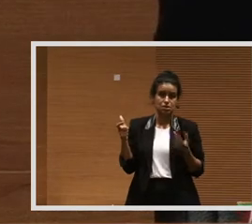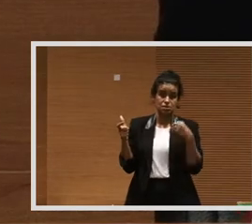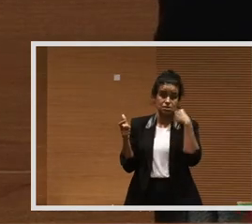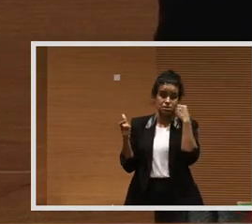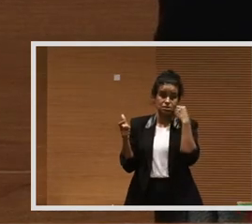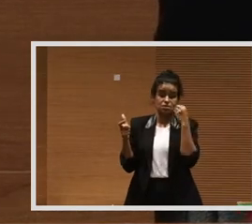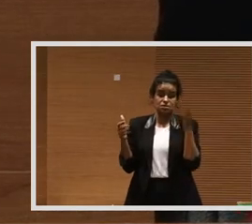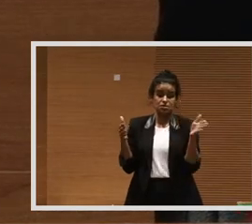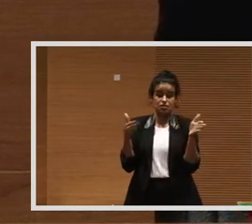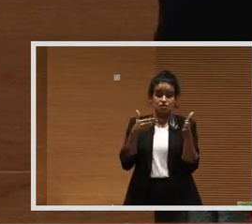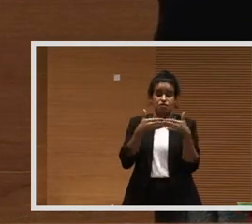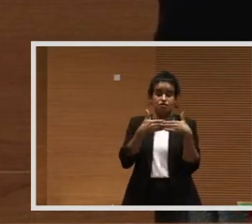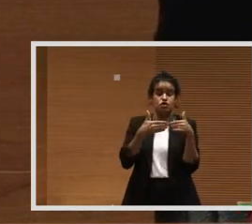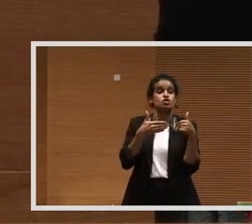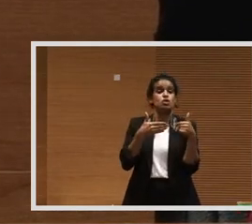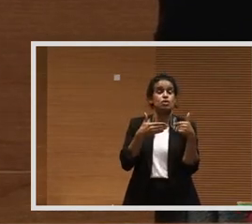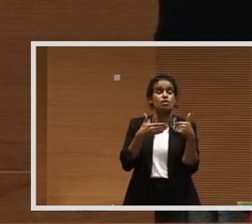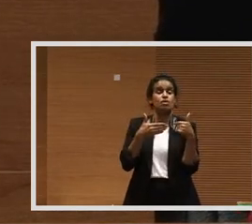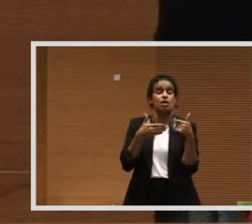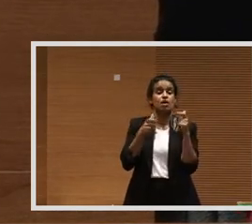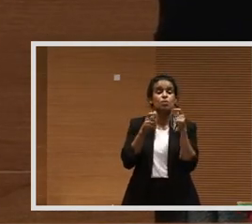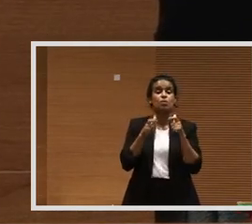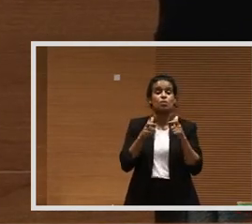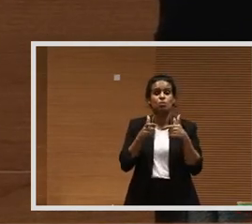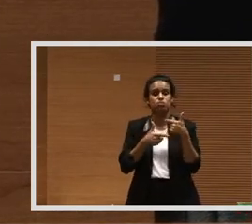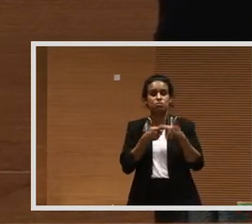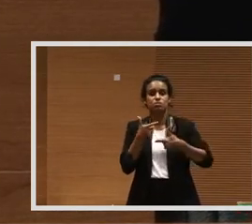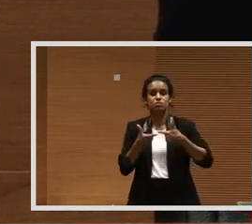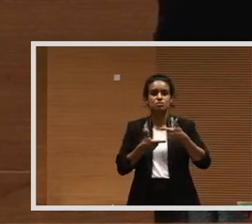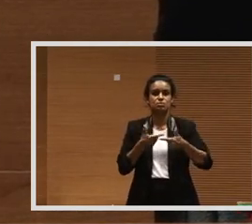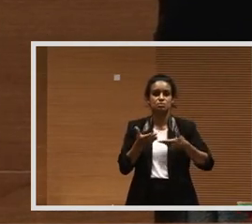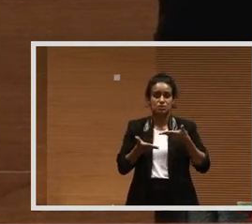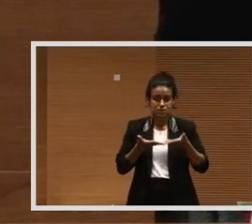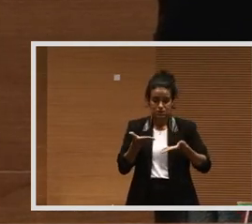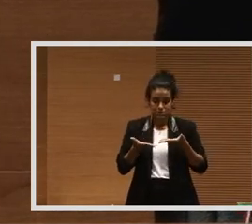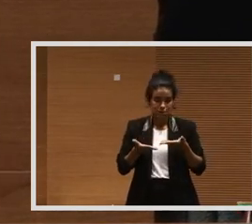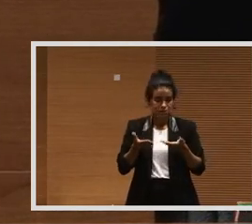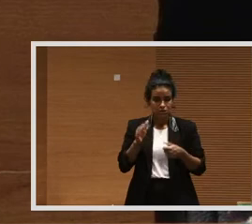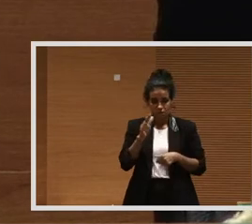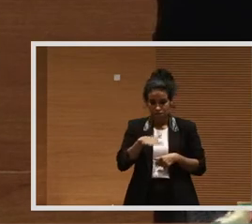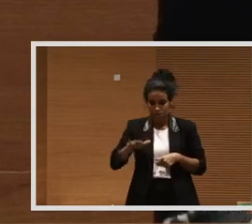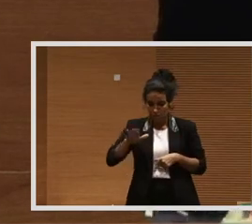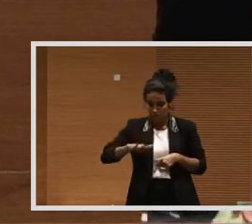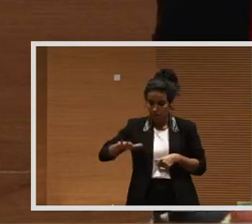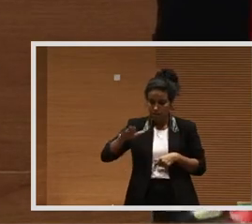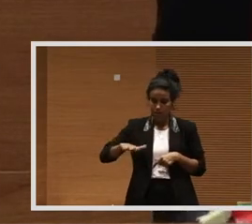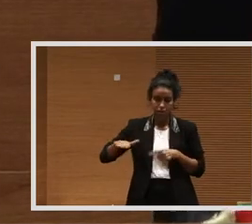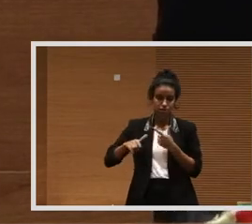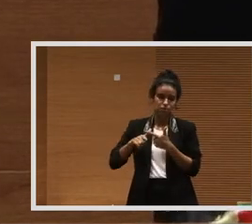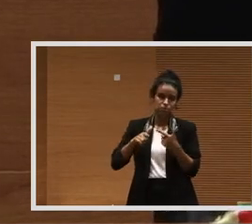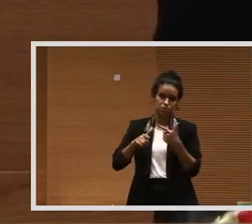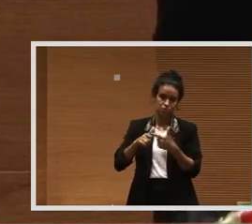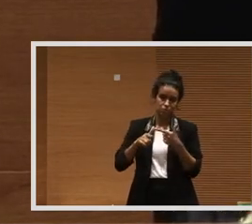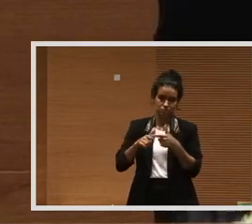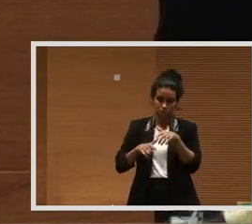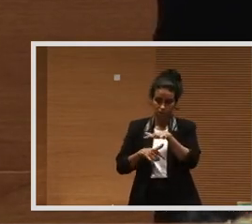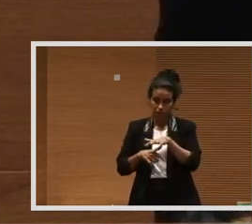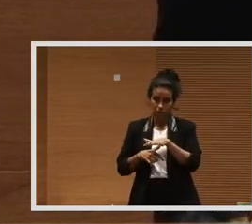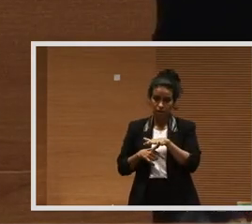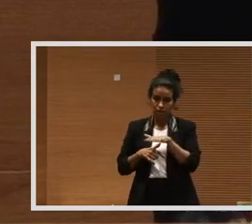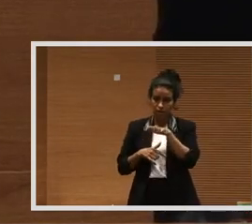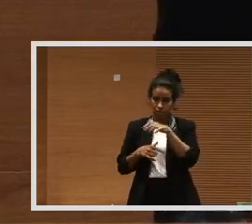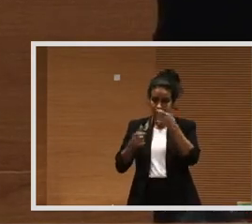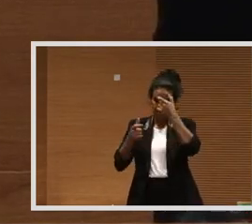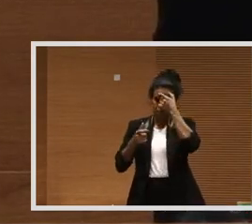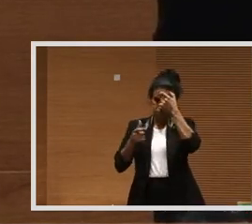fechou vários serviços que trabalhavam crianças com problemas no campo psi com